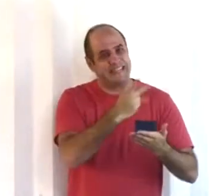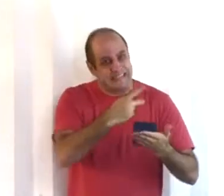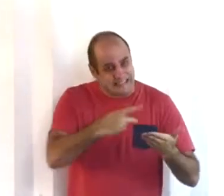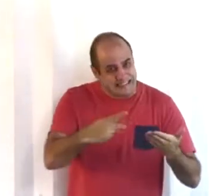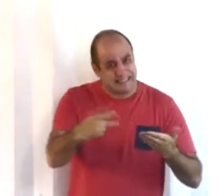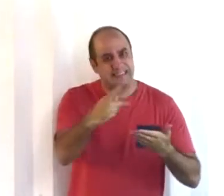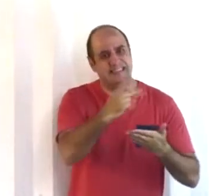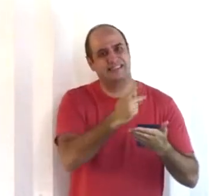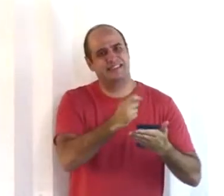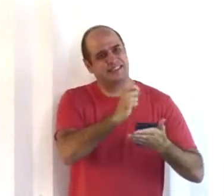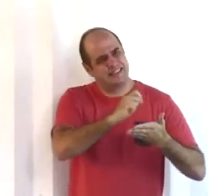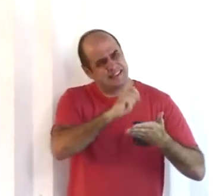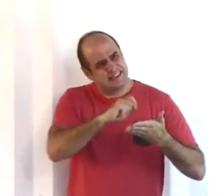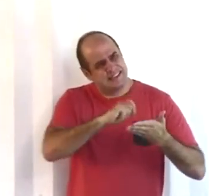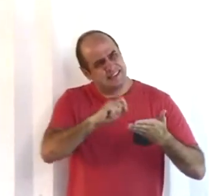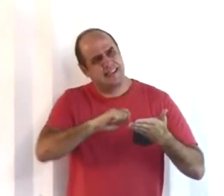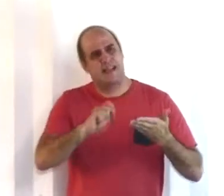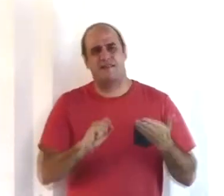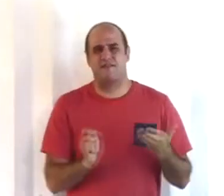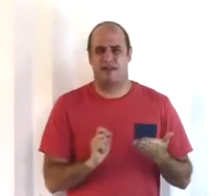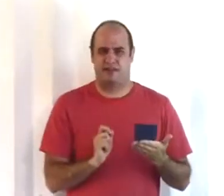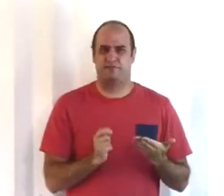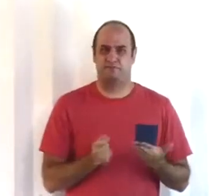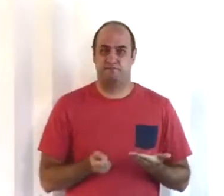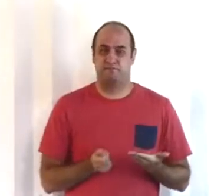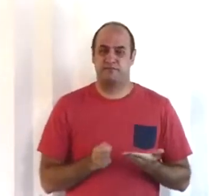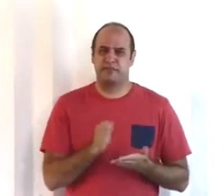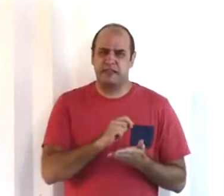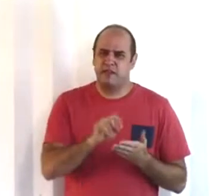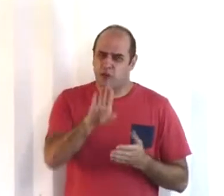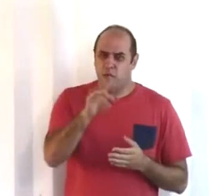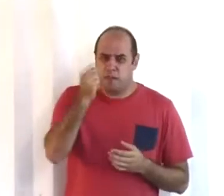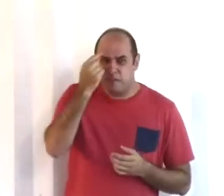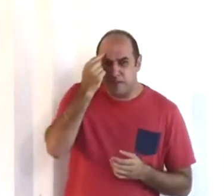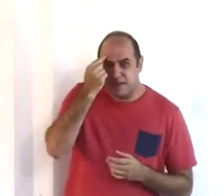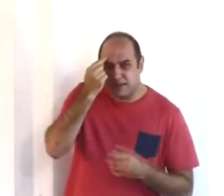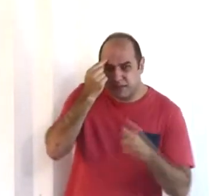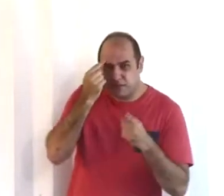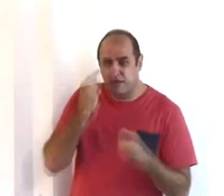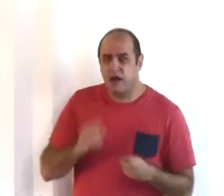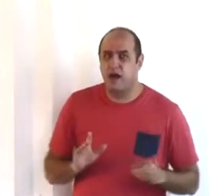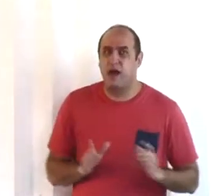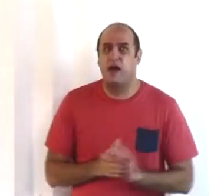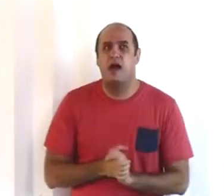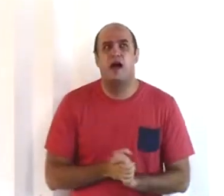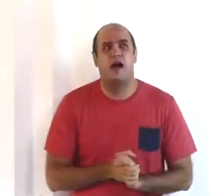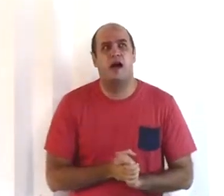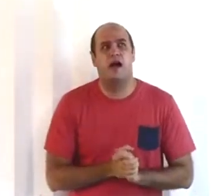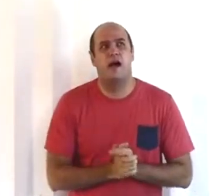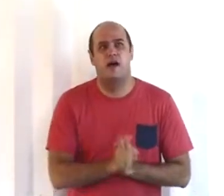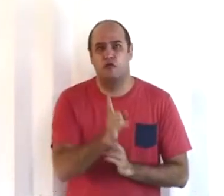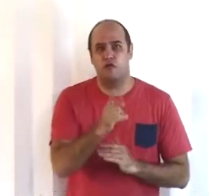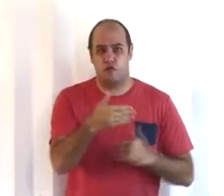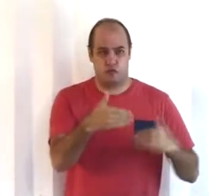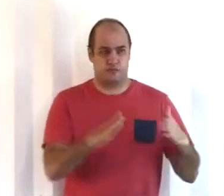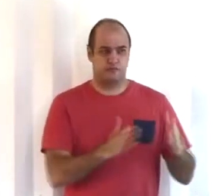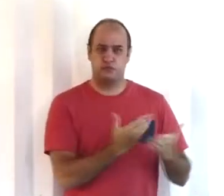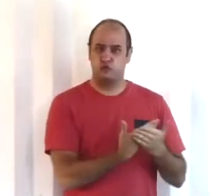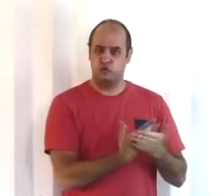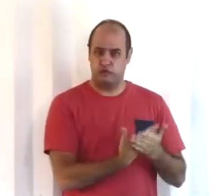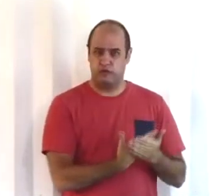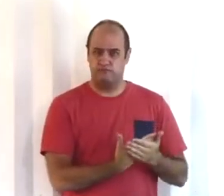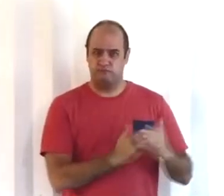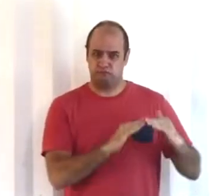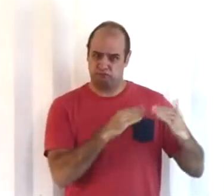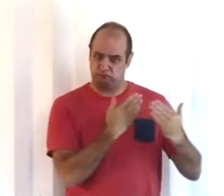uma escrita, na verdade. Pensem que vocês estão em uma sala de aula agora